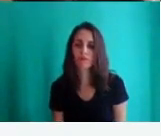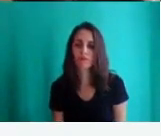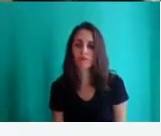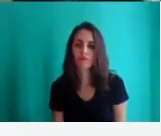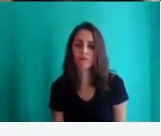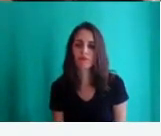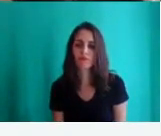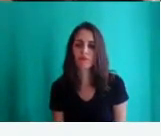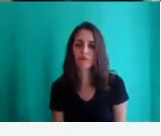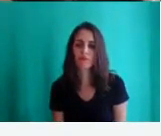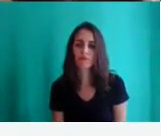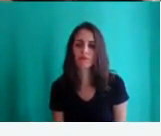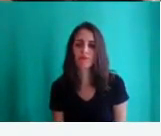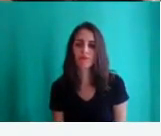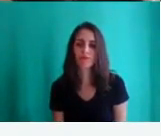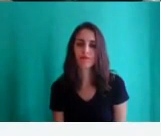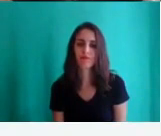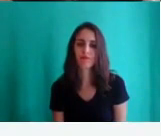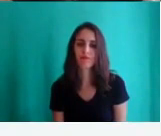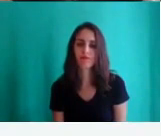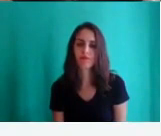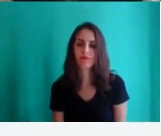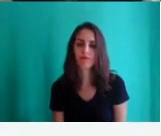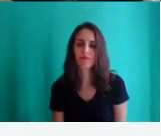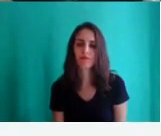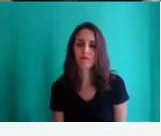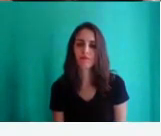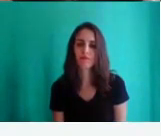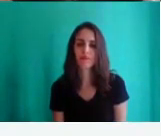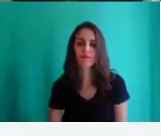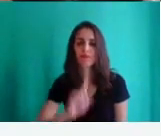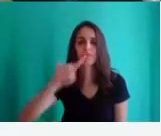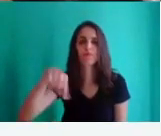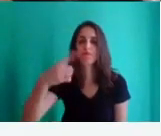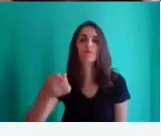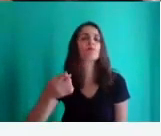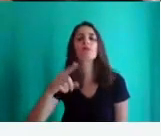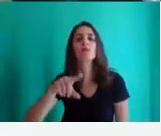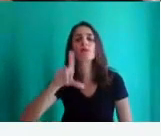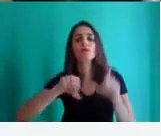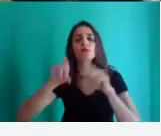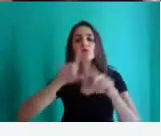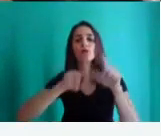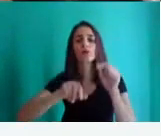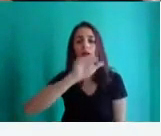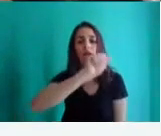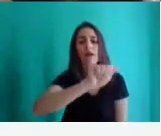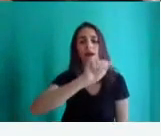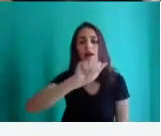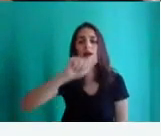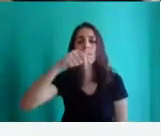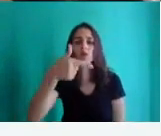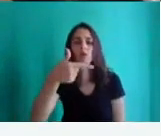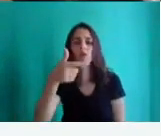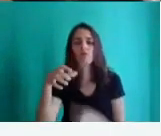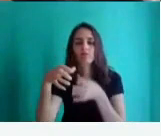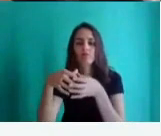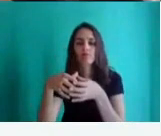Próximo sorteio, vagas destinadas às ações afirmativas AA2.